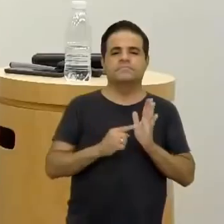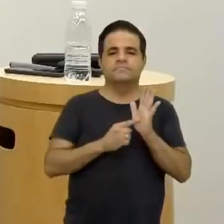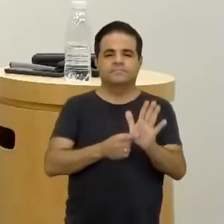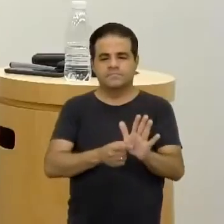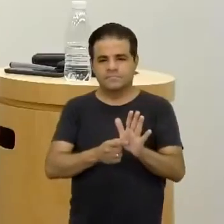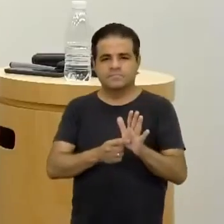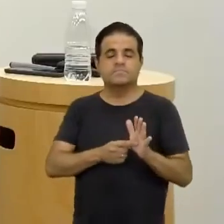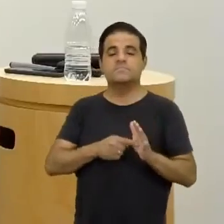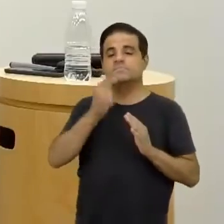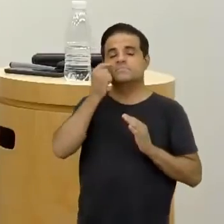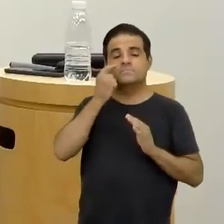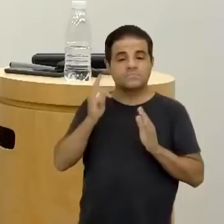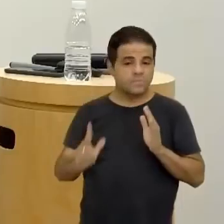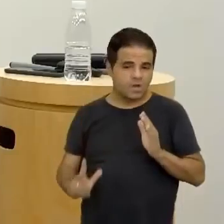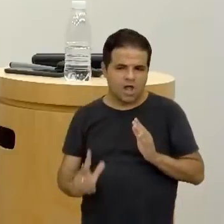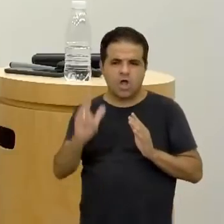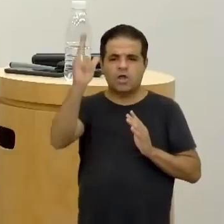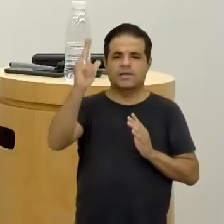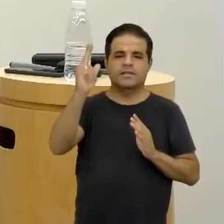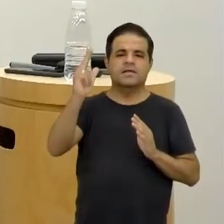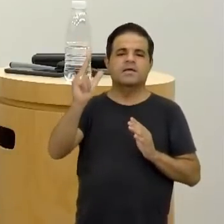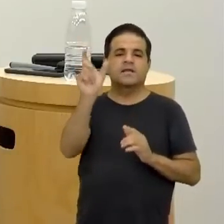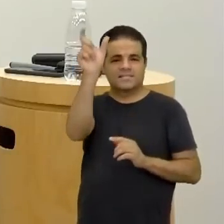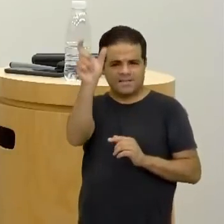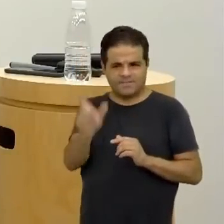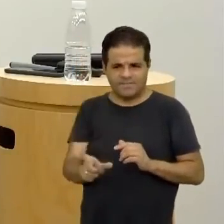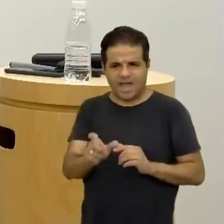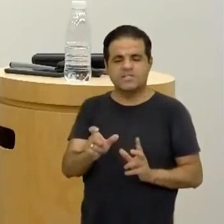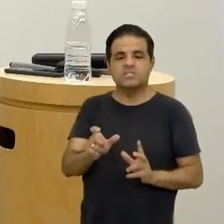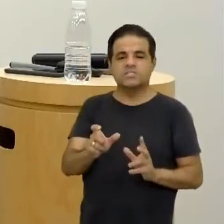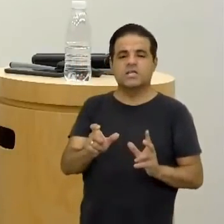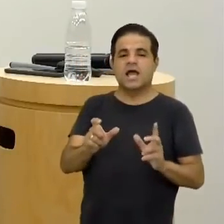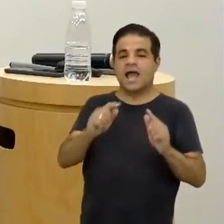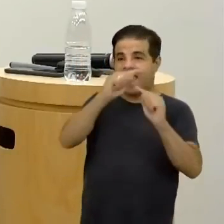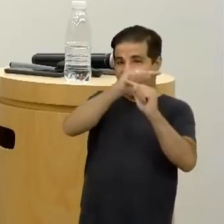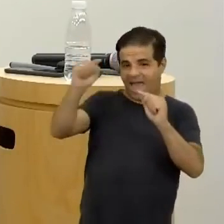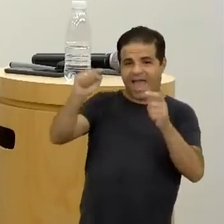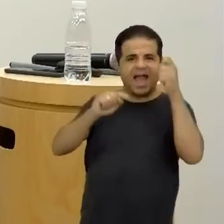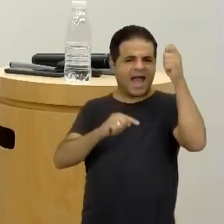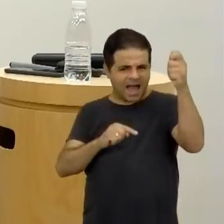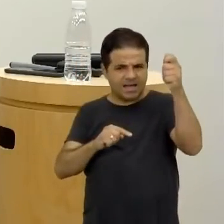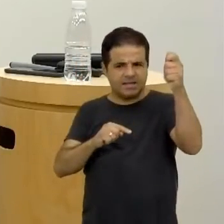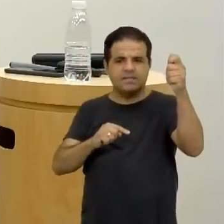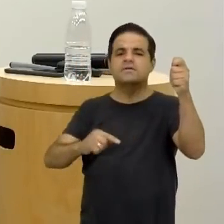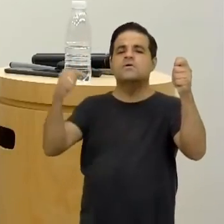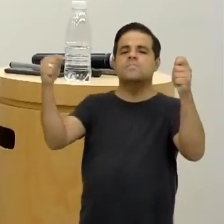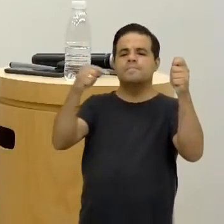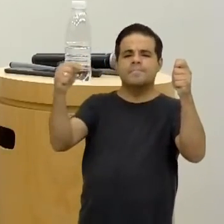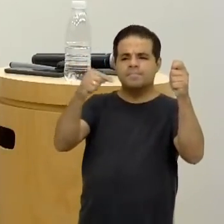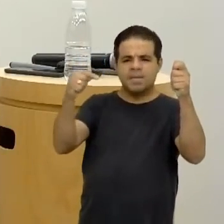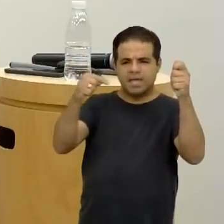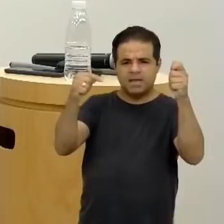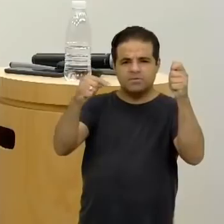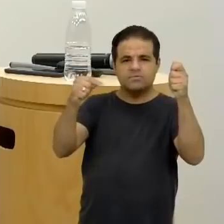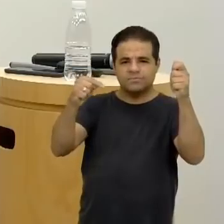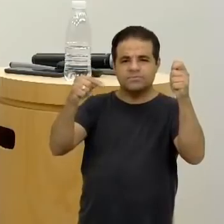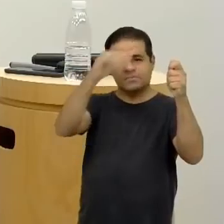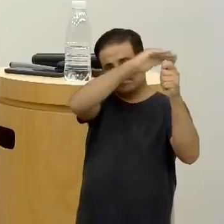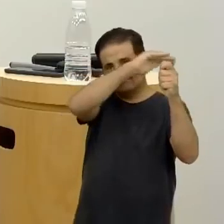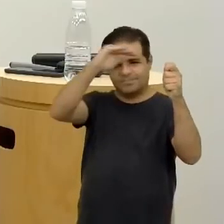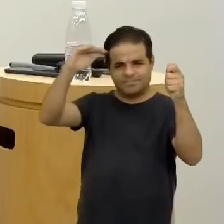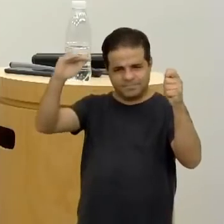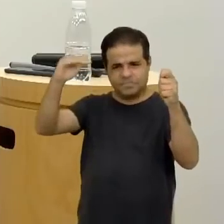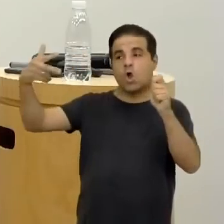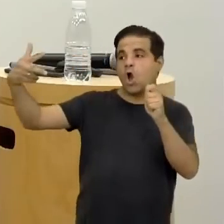essa aqui então eu tô cortando essa faixa aqui ó Então eu tinha a ou menos essa parte